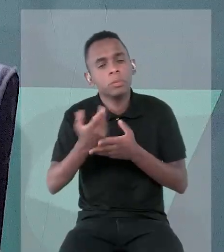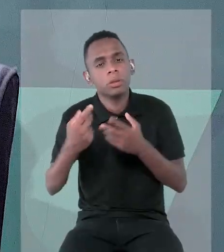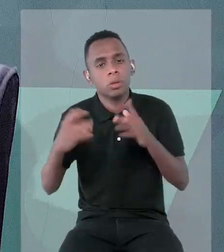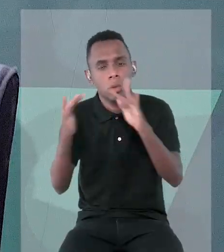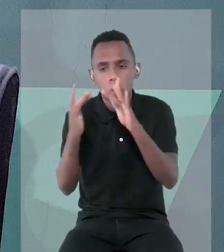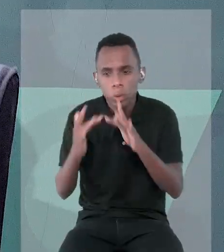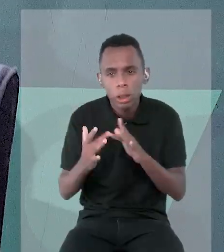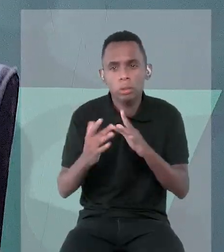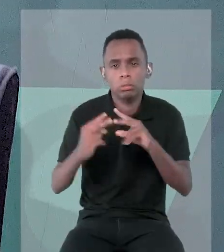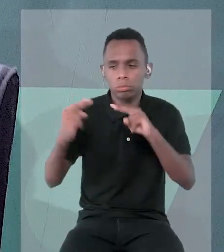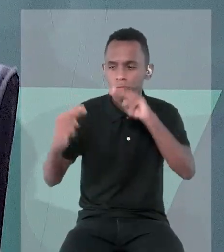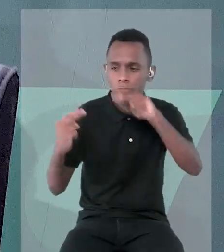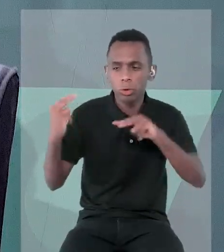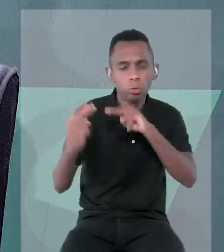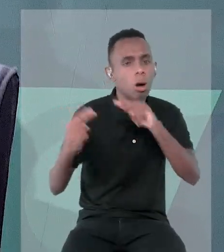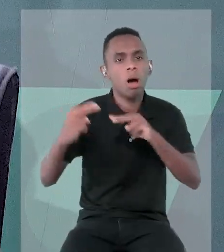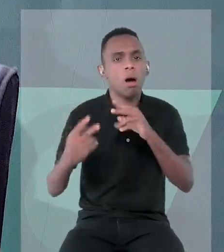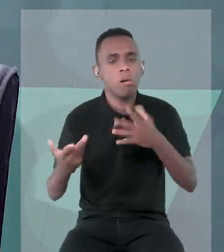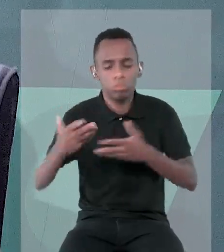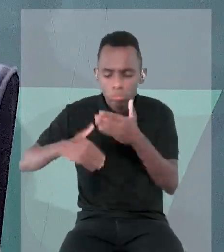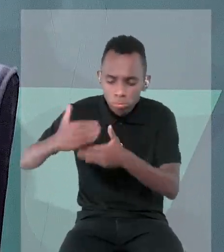visual, né? De produção visual,